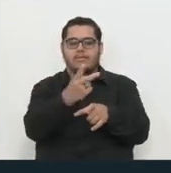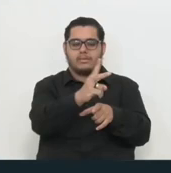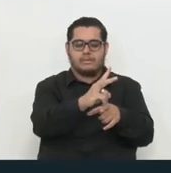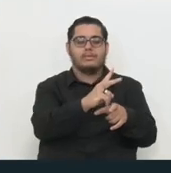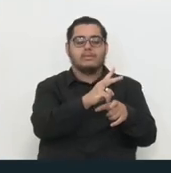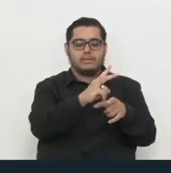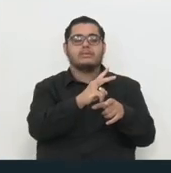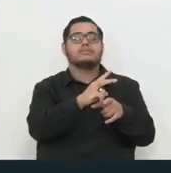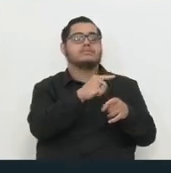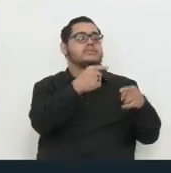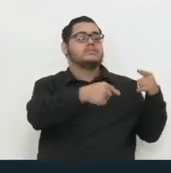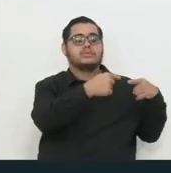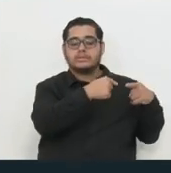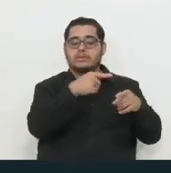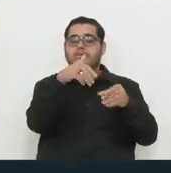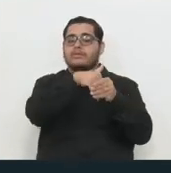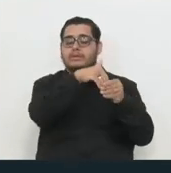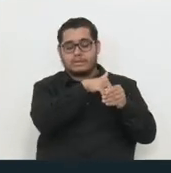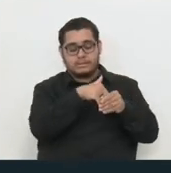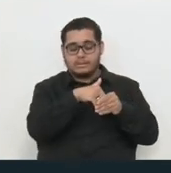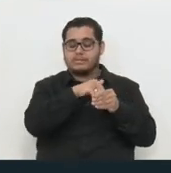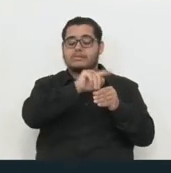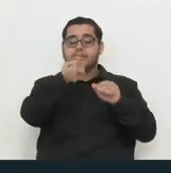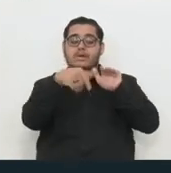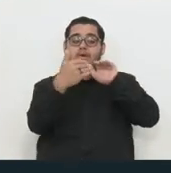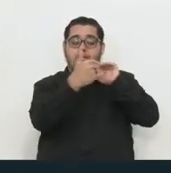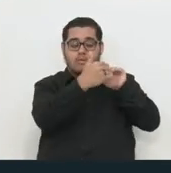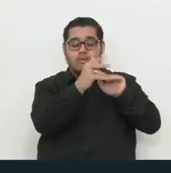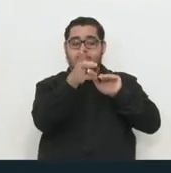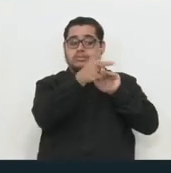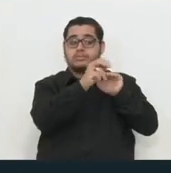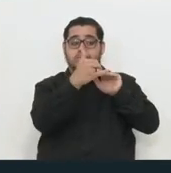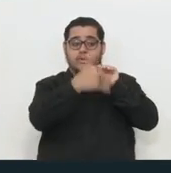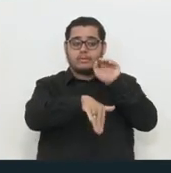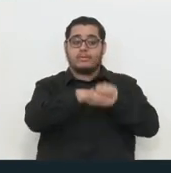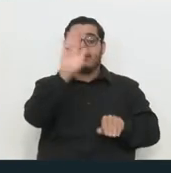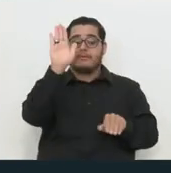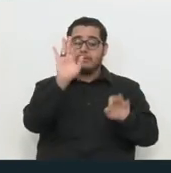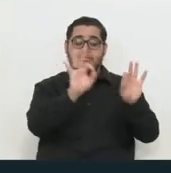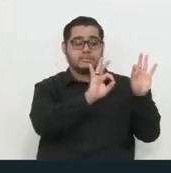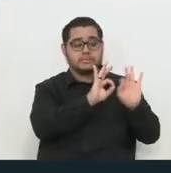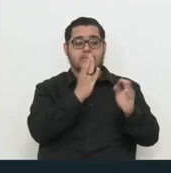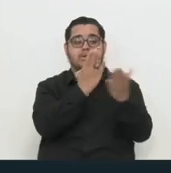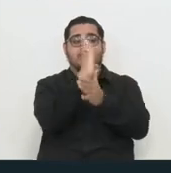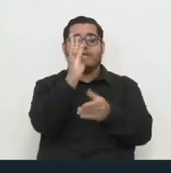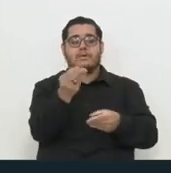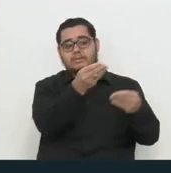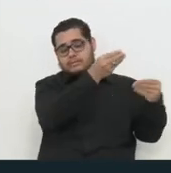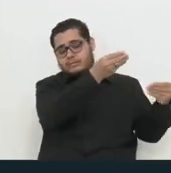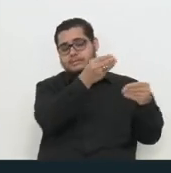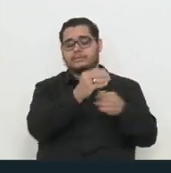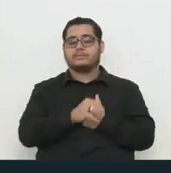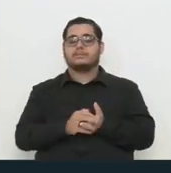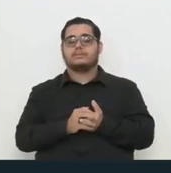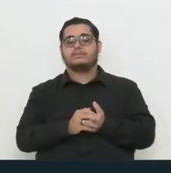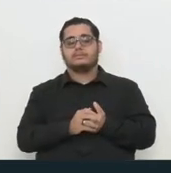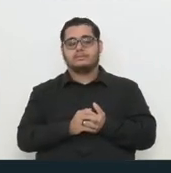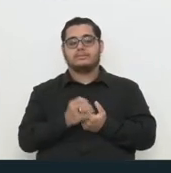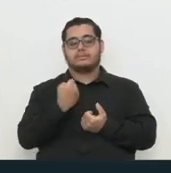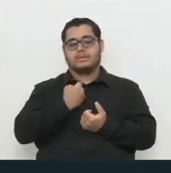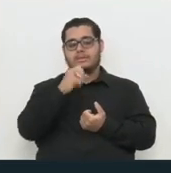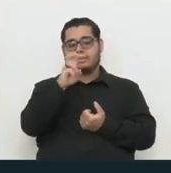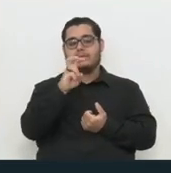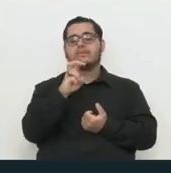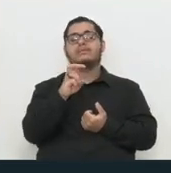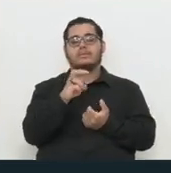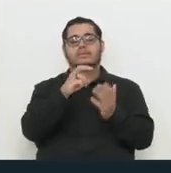encerrada a discussão em votação os vereadores favoráveis Como estão os contratos se manifestem encerrado a votação em carmice 5 5